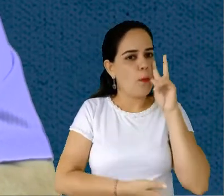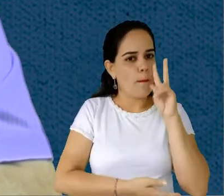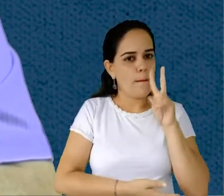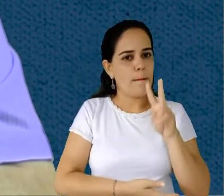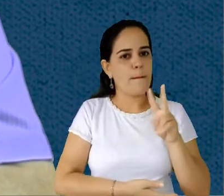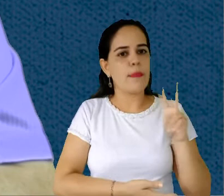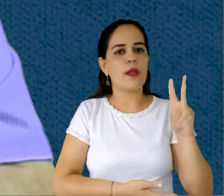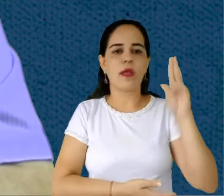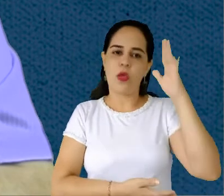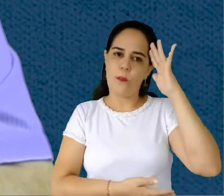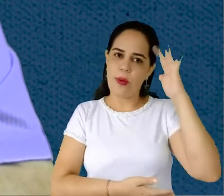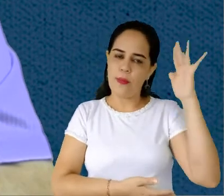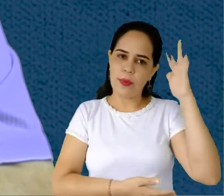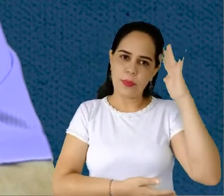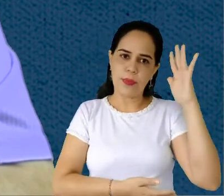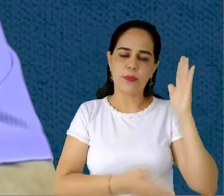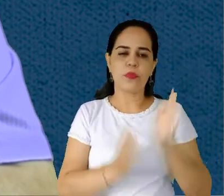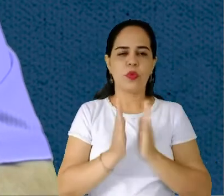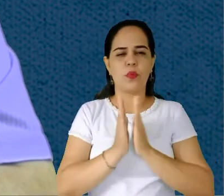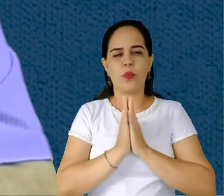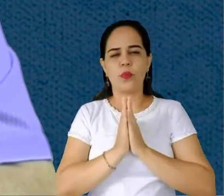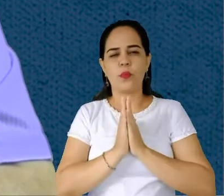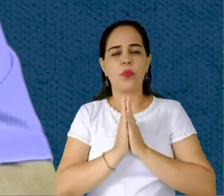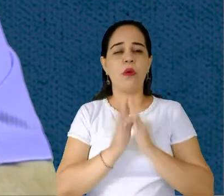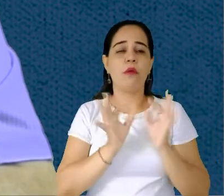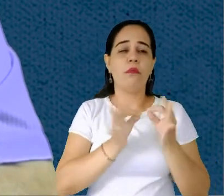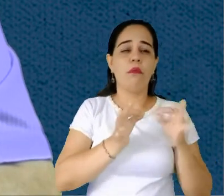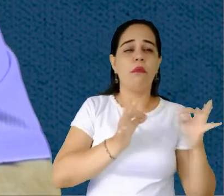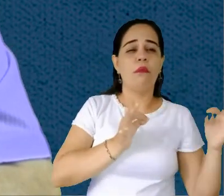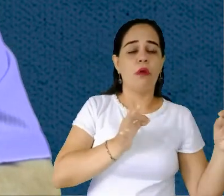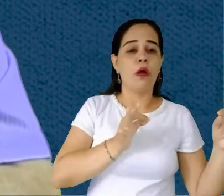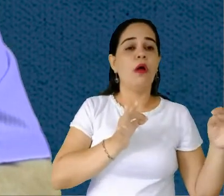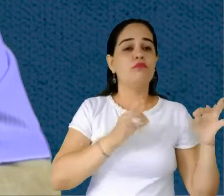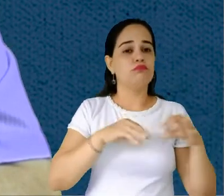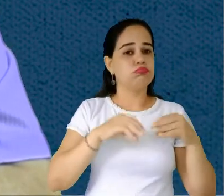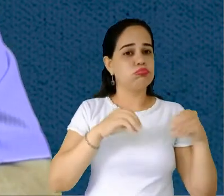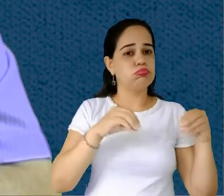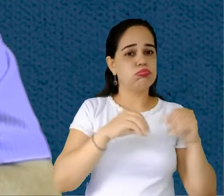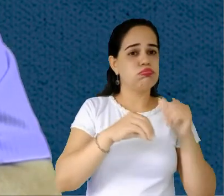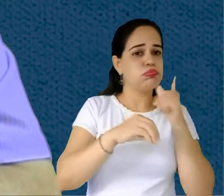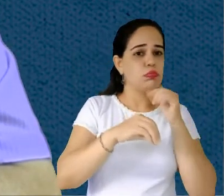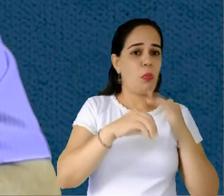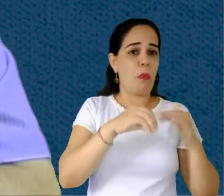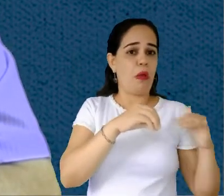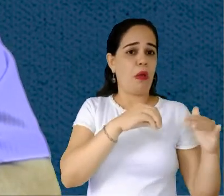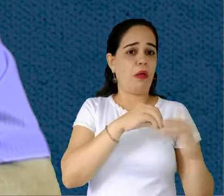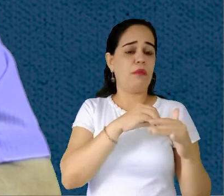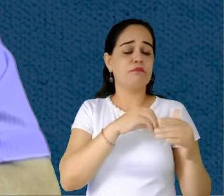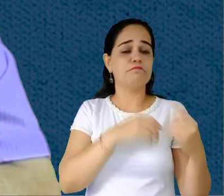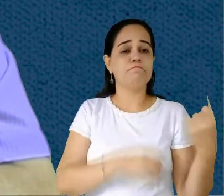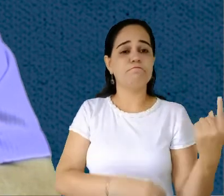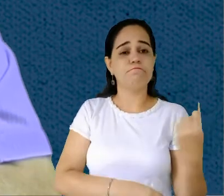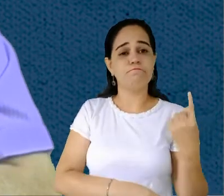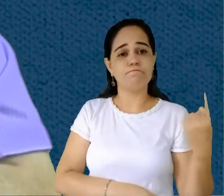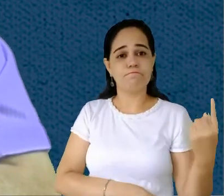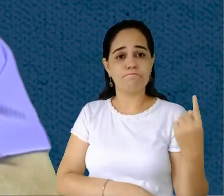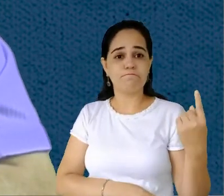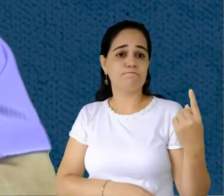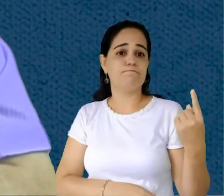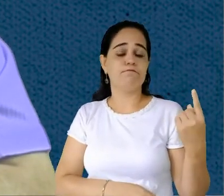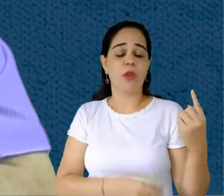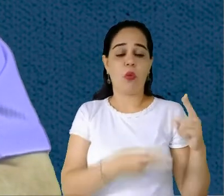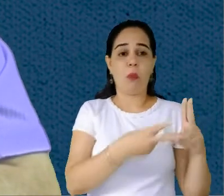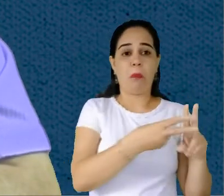viu nas suas visões enquanto se encontrava desterrado naquela ilha de Patmos. Enquanto estava